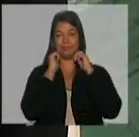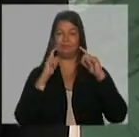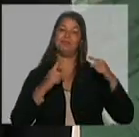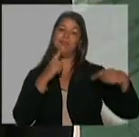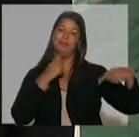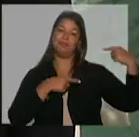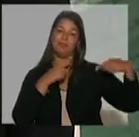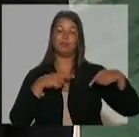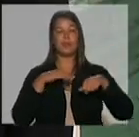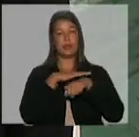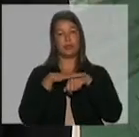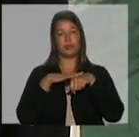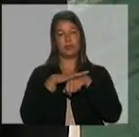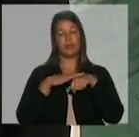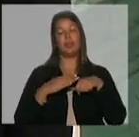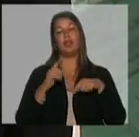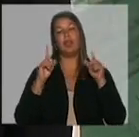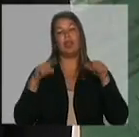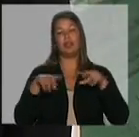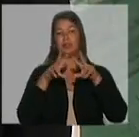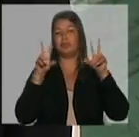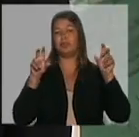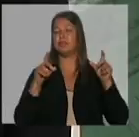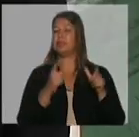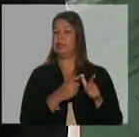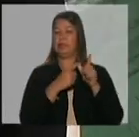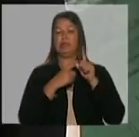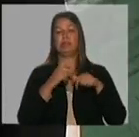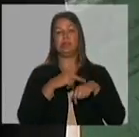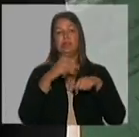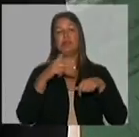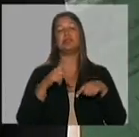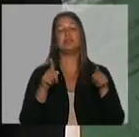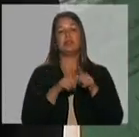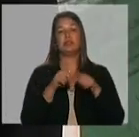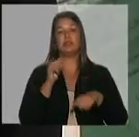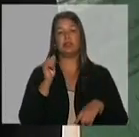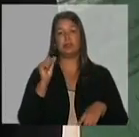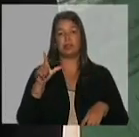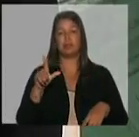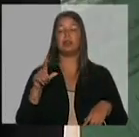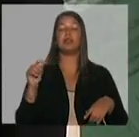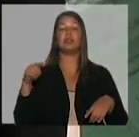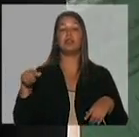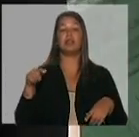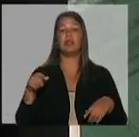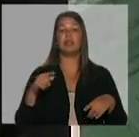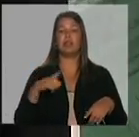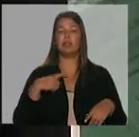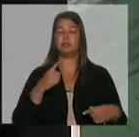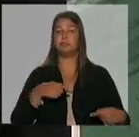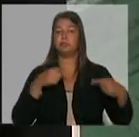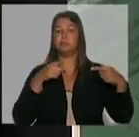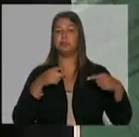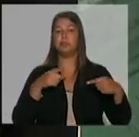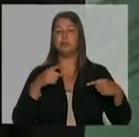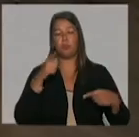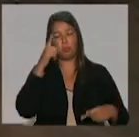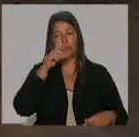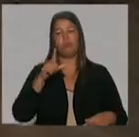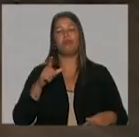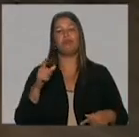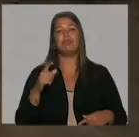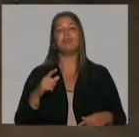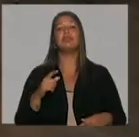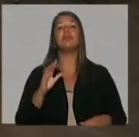Estamos de volta com o Alerj Debate. Nossa conversa hoje é sobre a crise no setor de petróleo e gás e os desafios para superá-la.